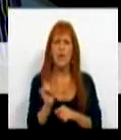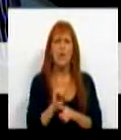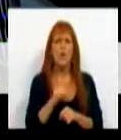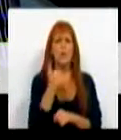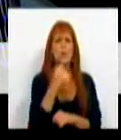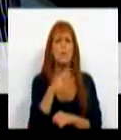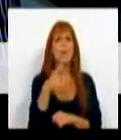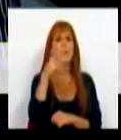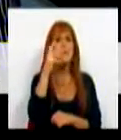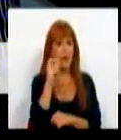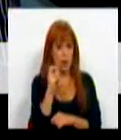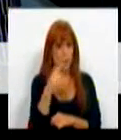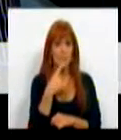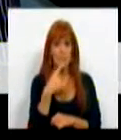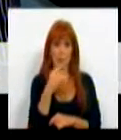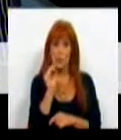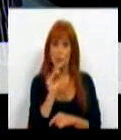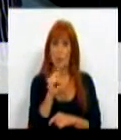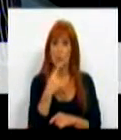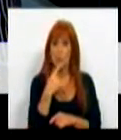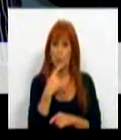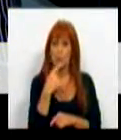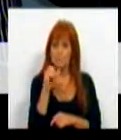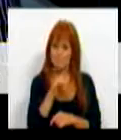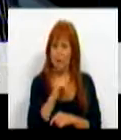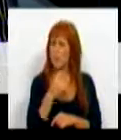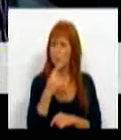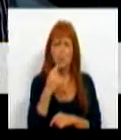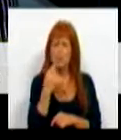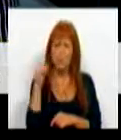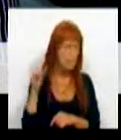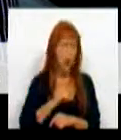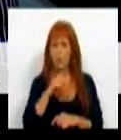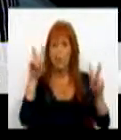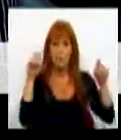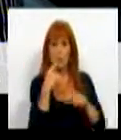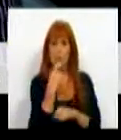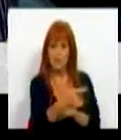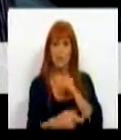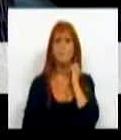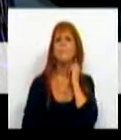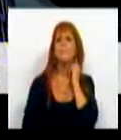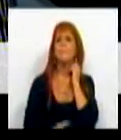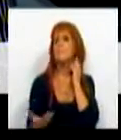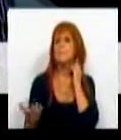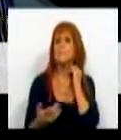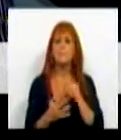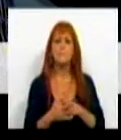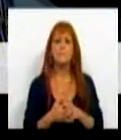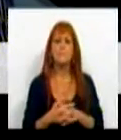em 2013 percebeu que o banco era muito mau, muito, muito mau foi a expressão utilizada.